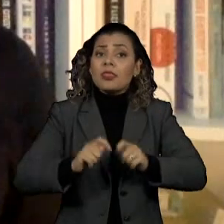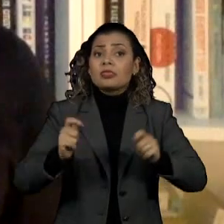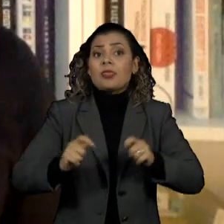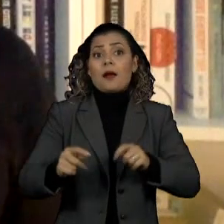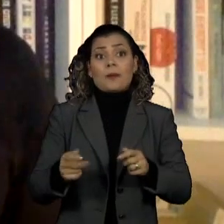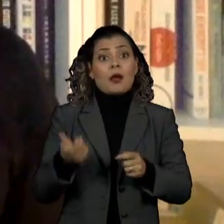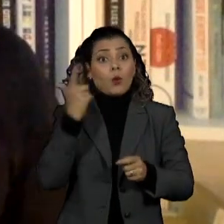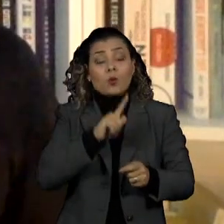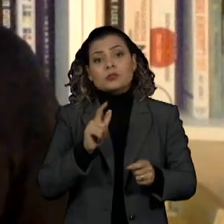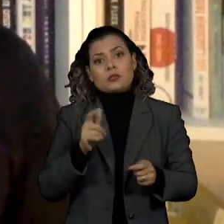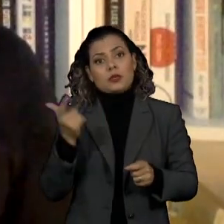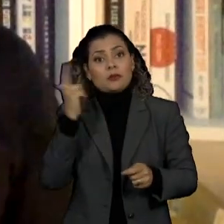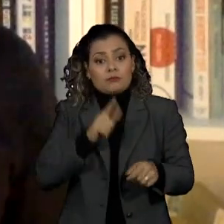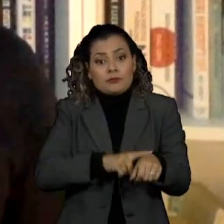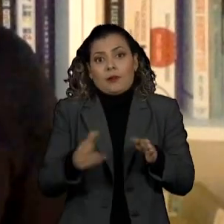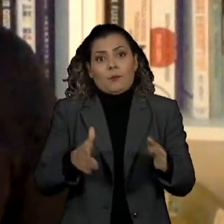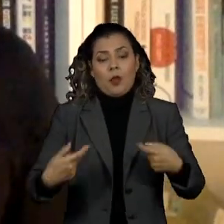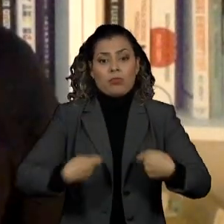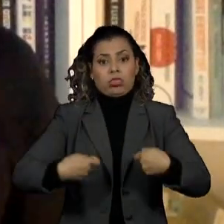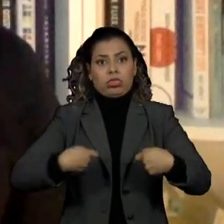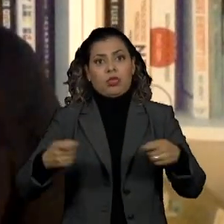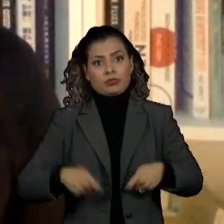temporary solution.